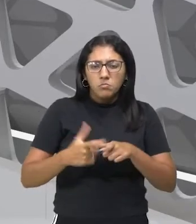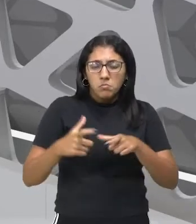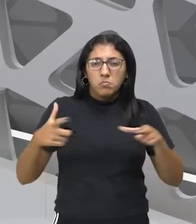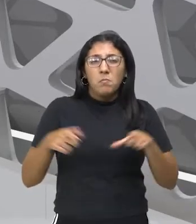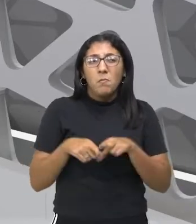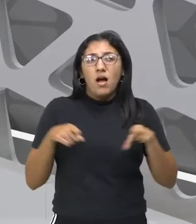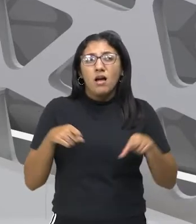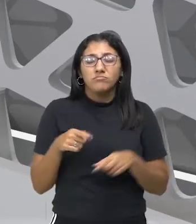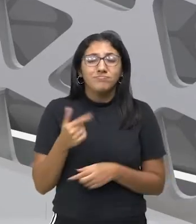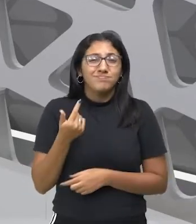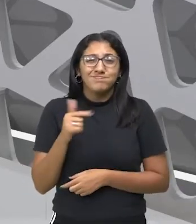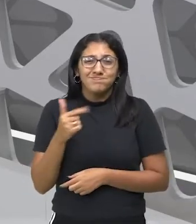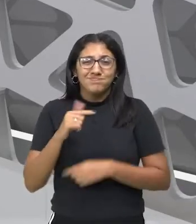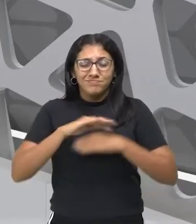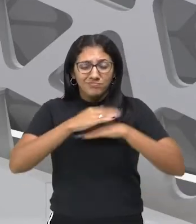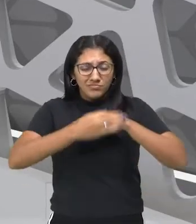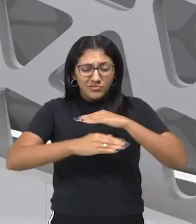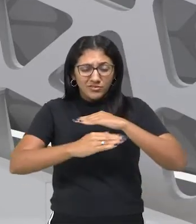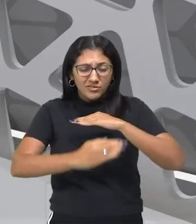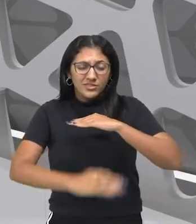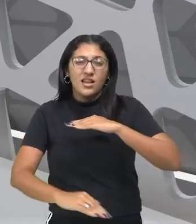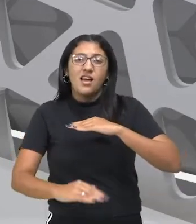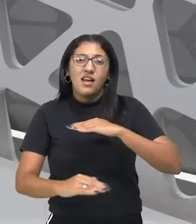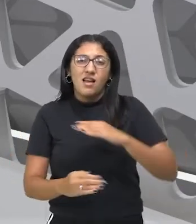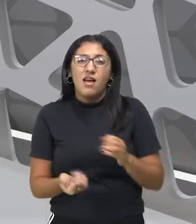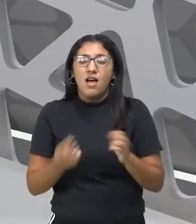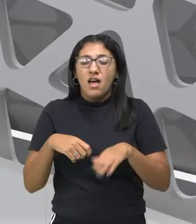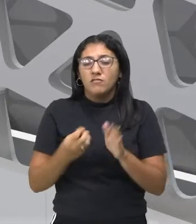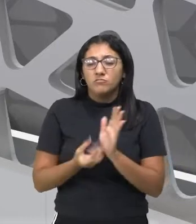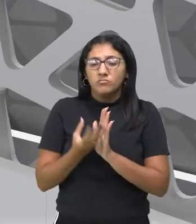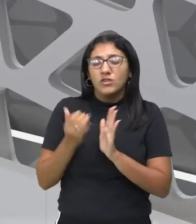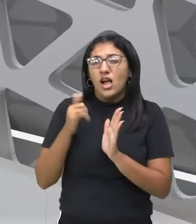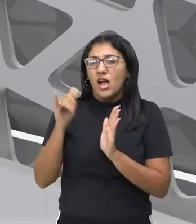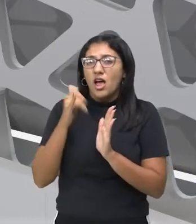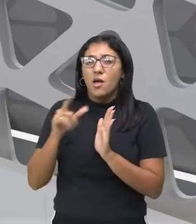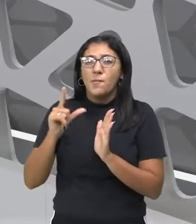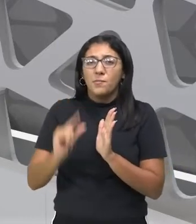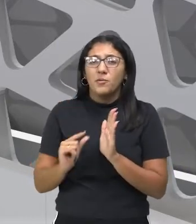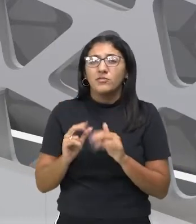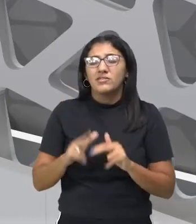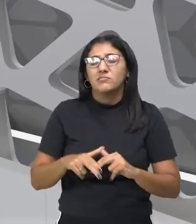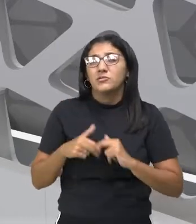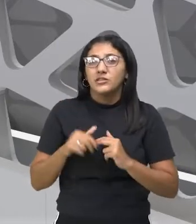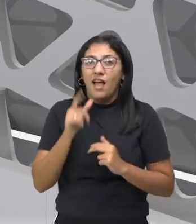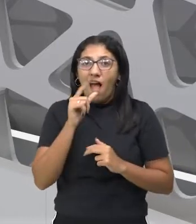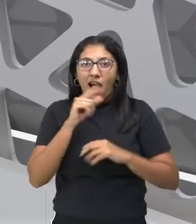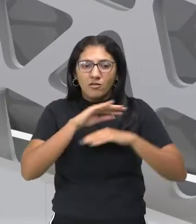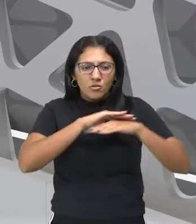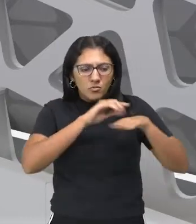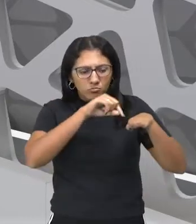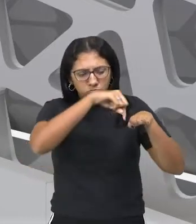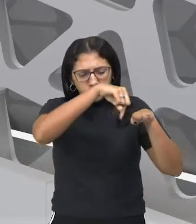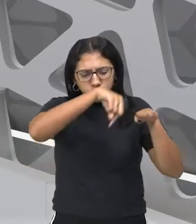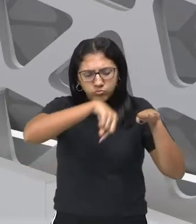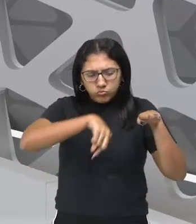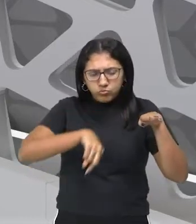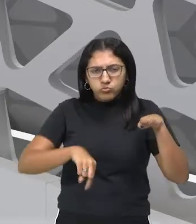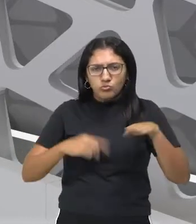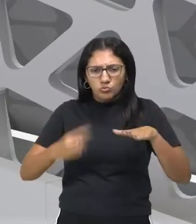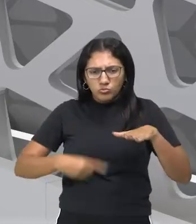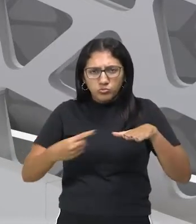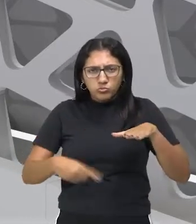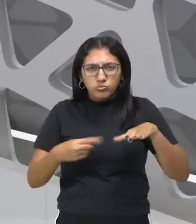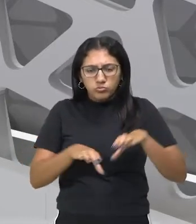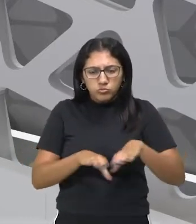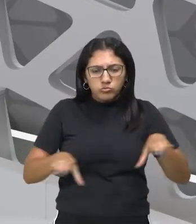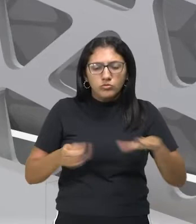tenho essa declividade, o potencial hidrelétrico é baixo, portanto não vai ter um grande volume d'água girando as turbinas e então fazendo com